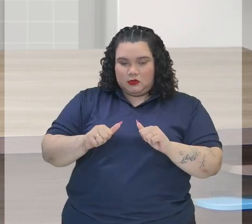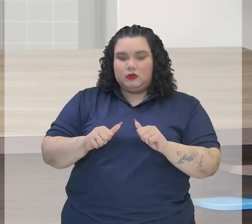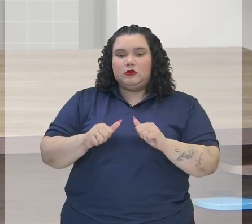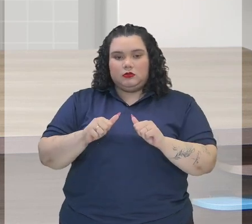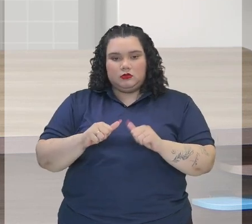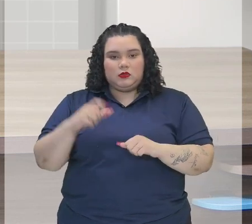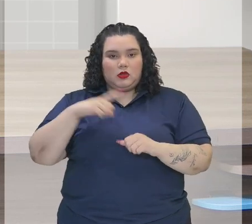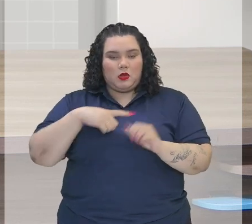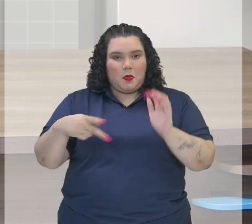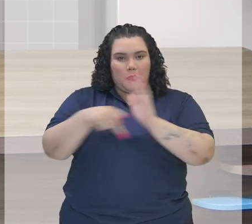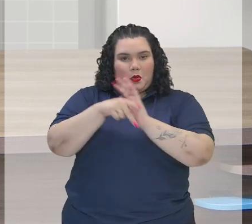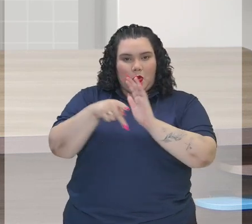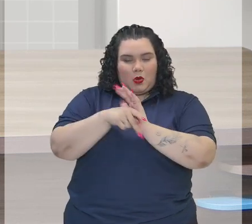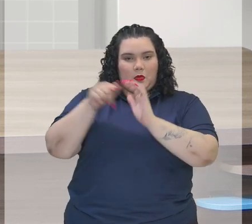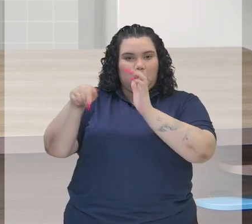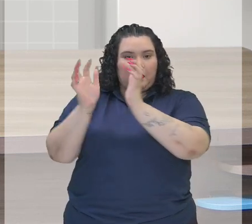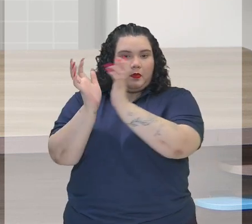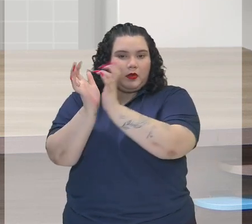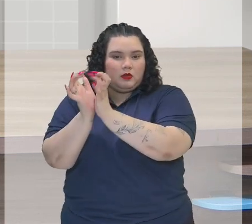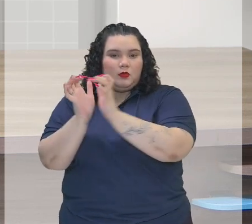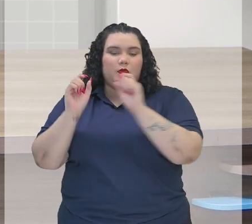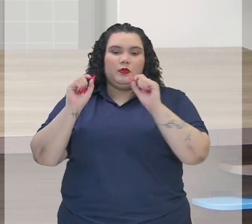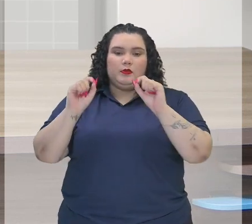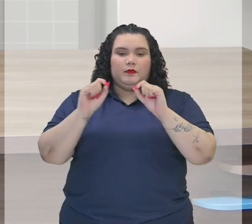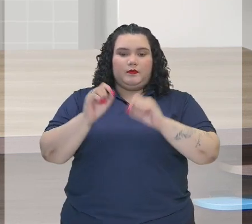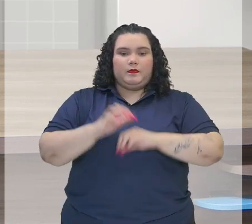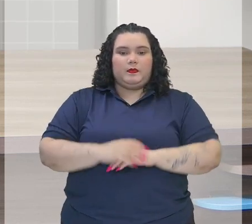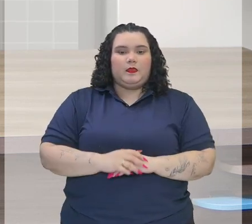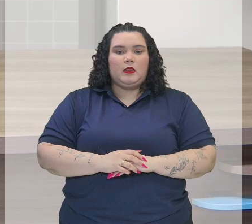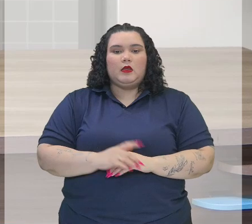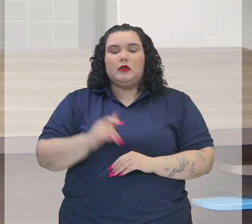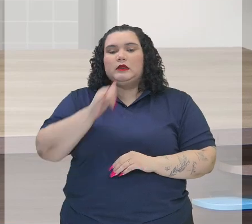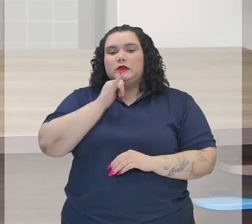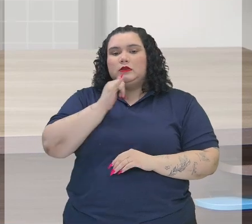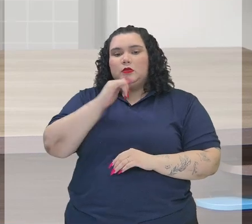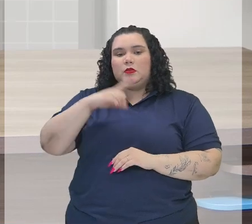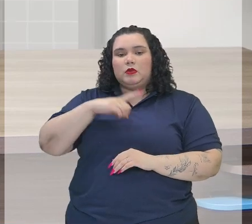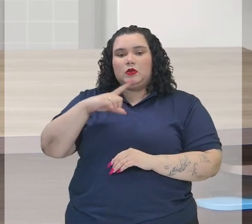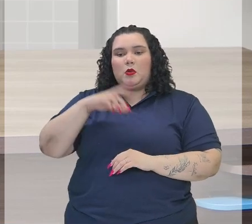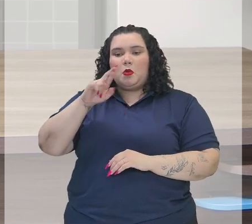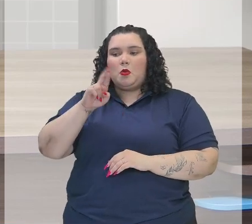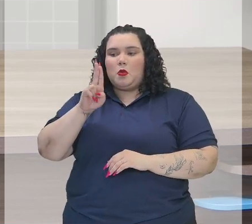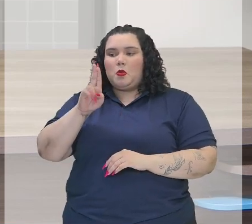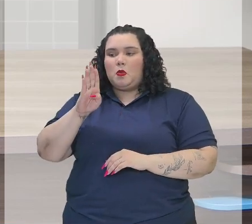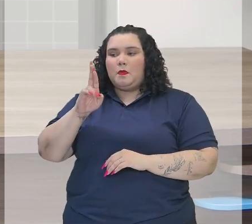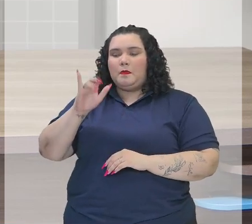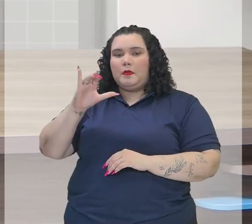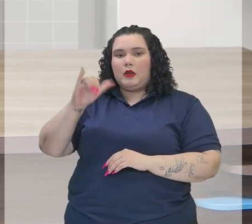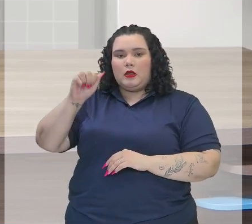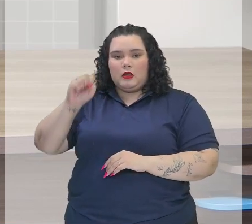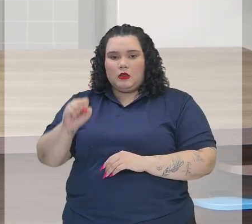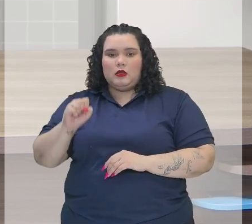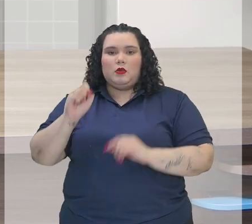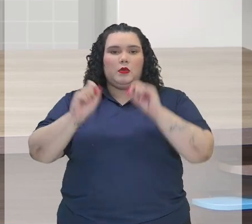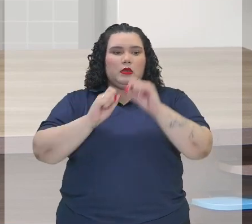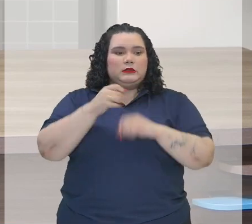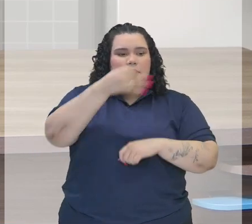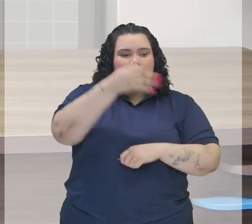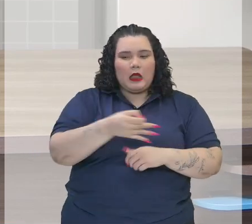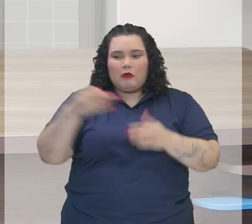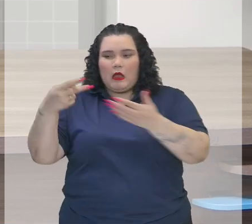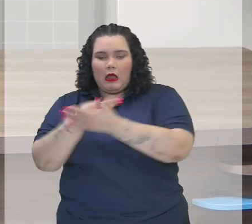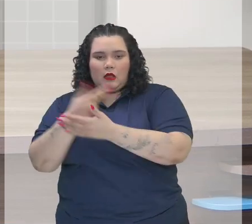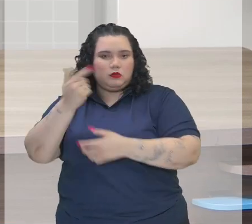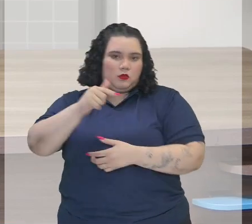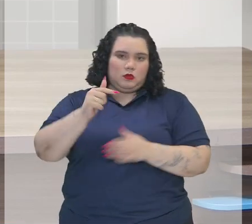perspectiva metacognitiva, são as rubricas, né, onde a gente tem ali, não existe um certo ou errado, mas uma análise de como você chegou